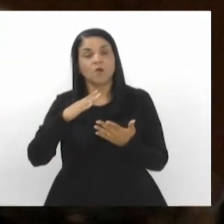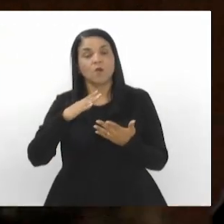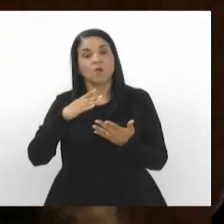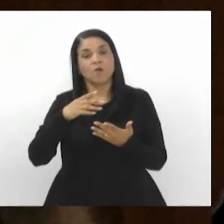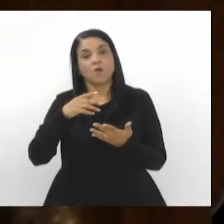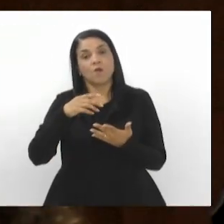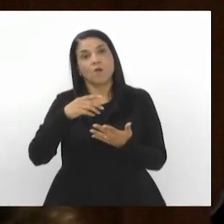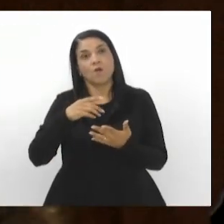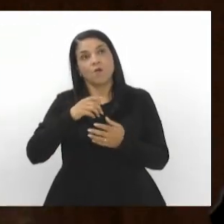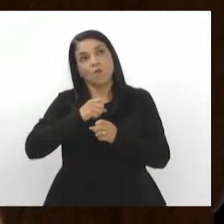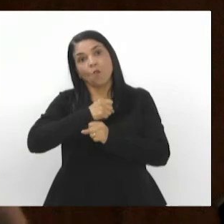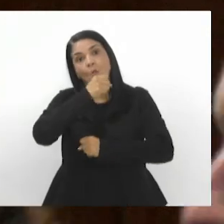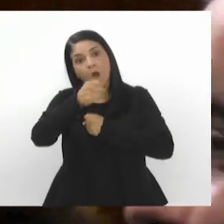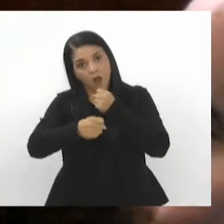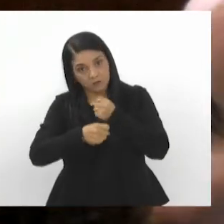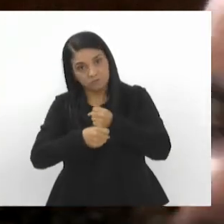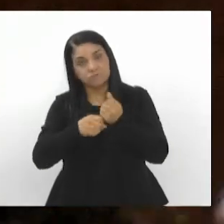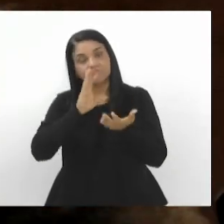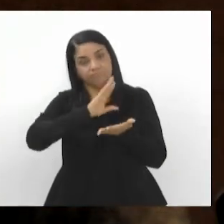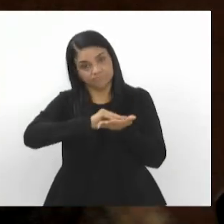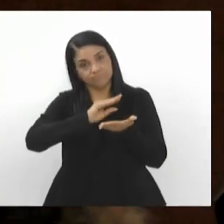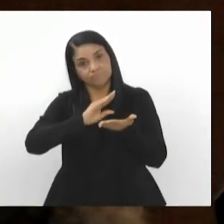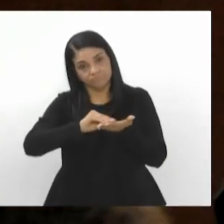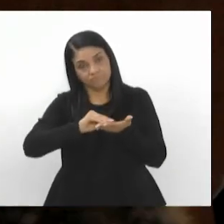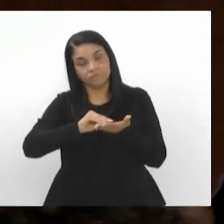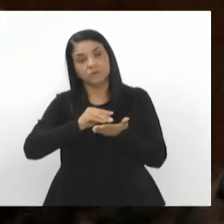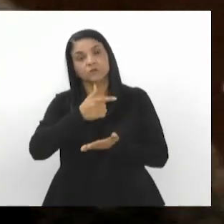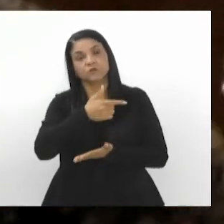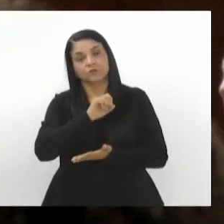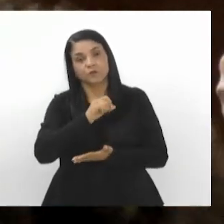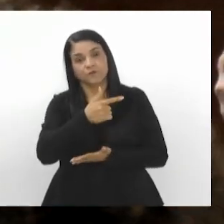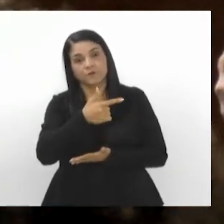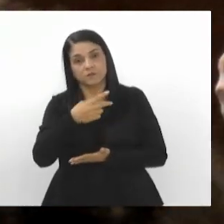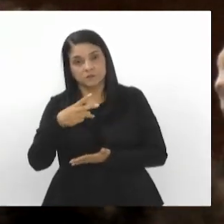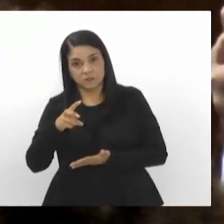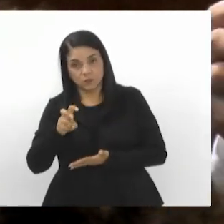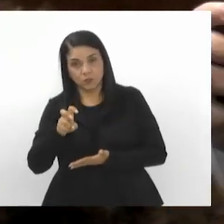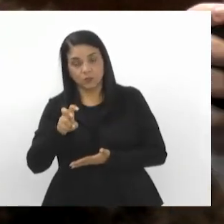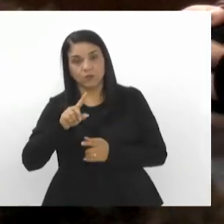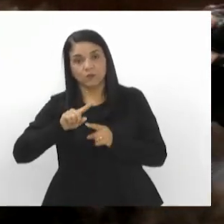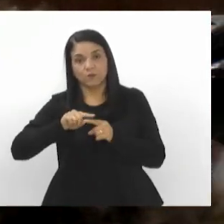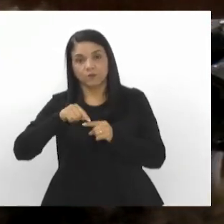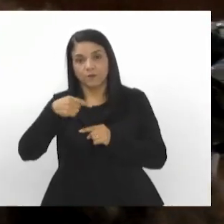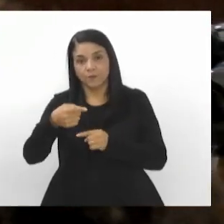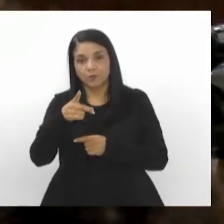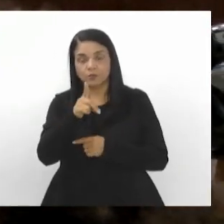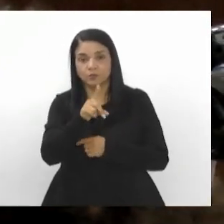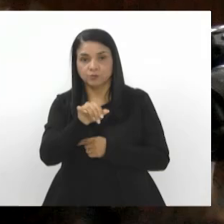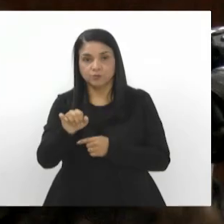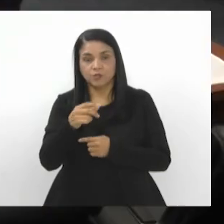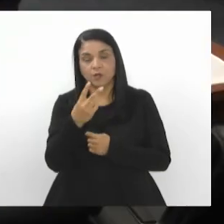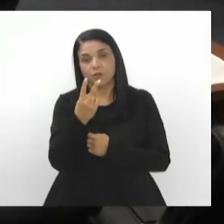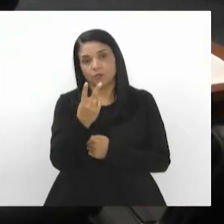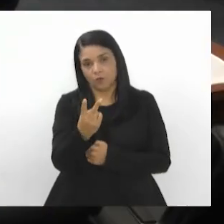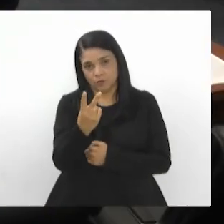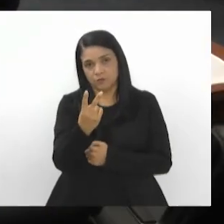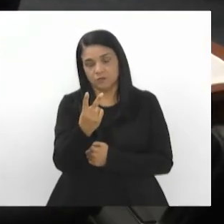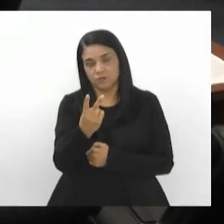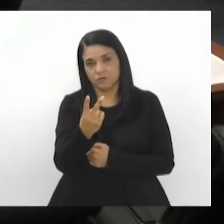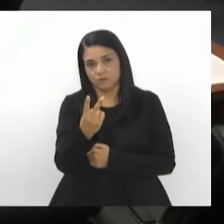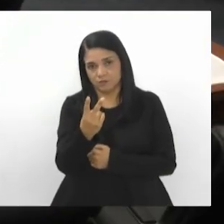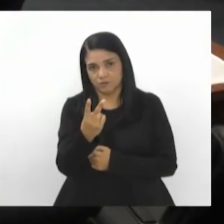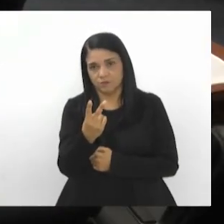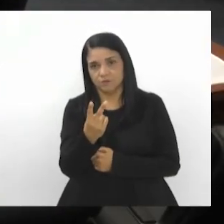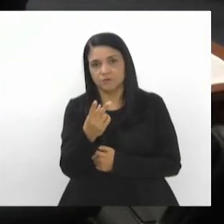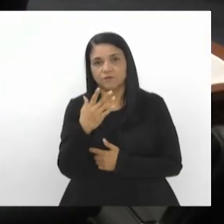em 2025, depois do dia de Iemanjá, 2 de fevereiro. Cai domingo.